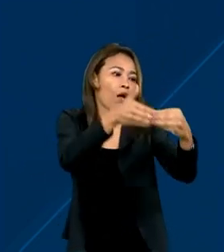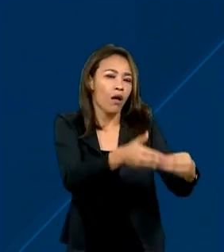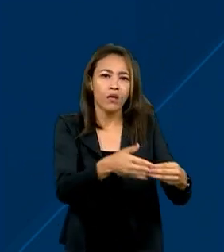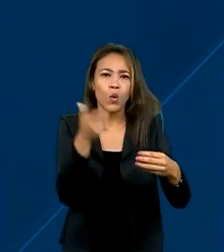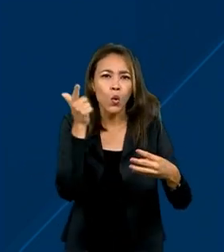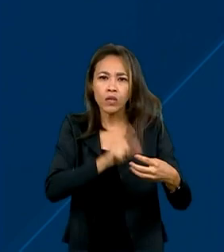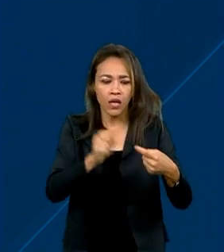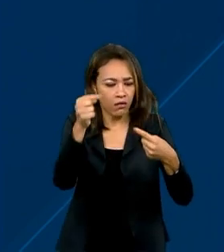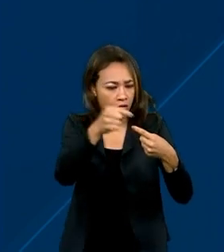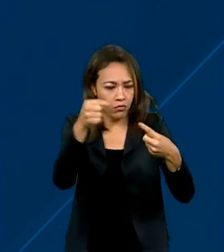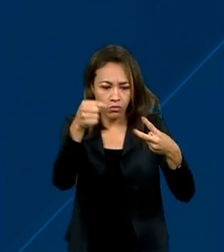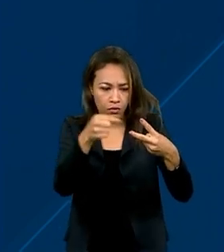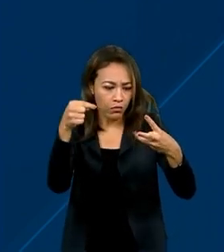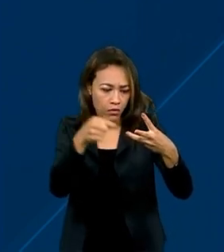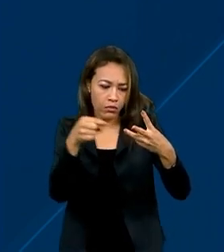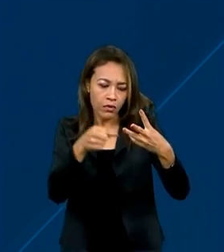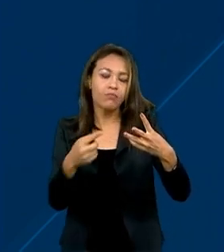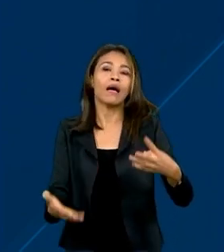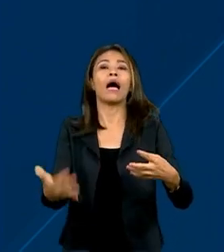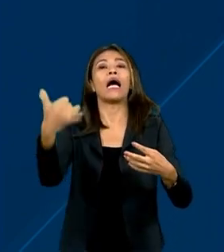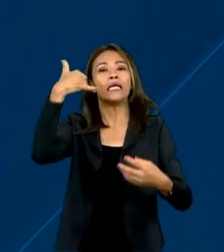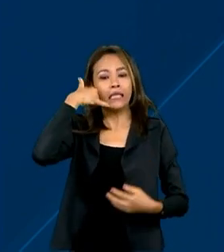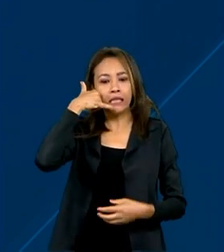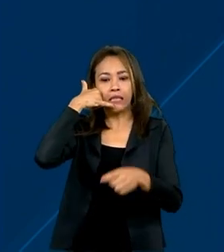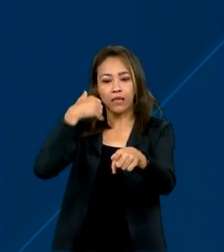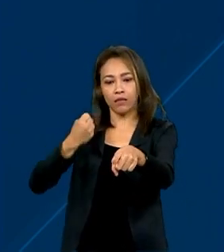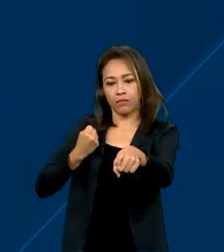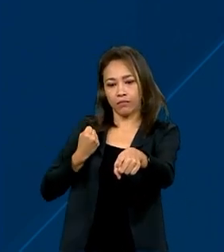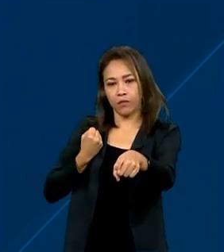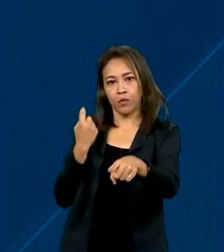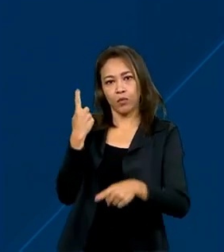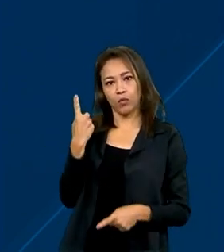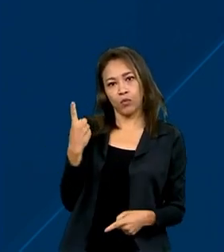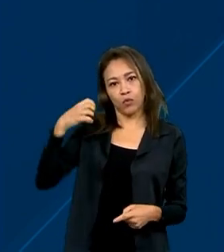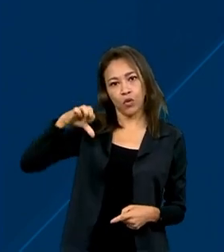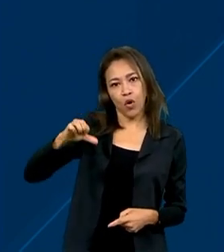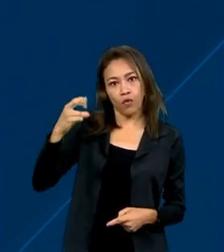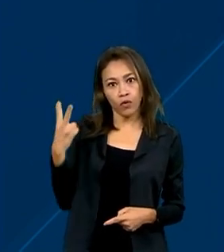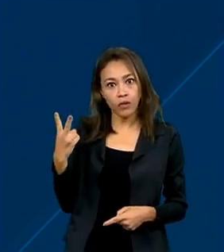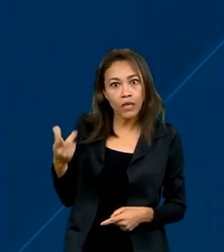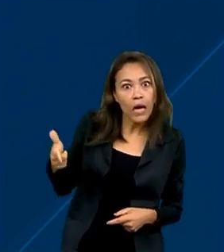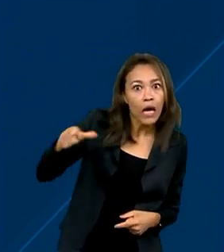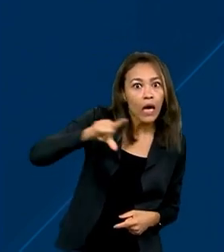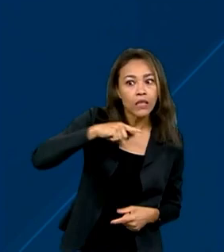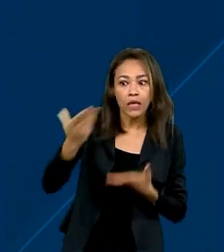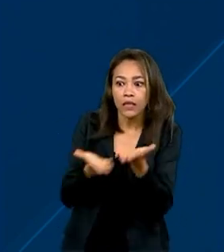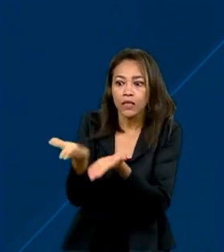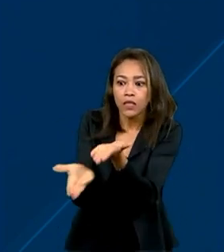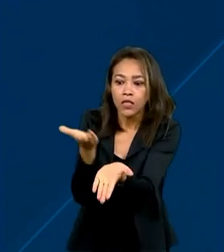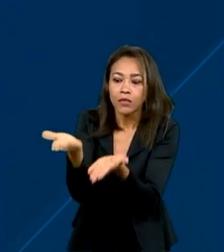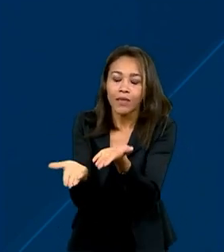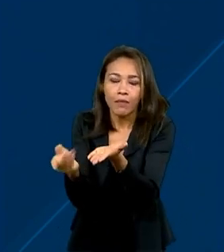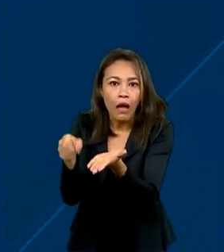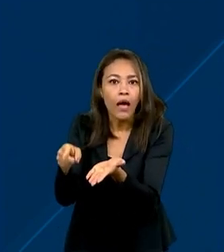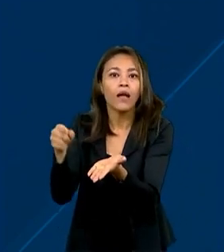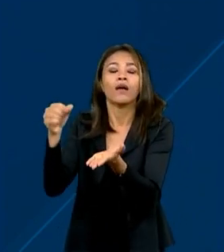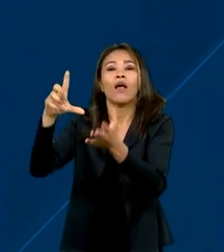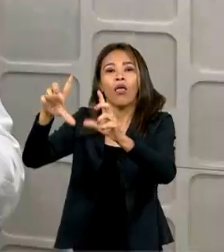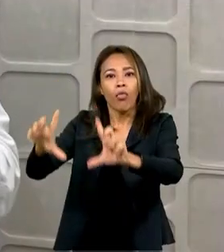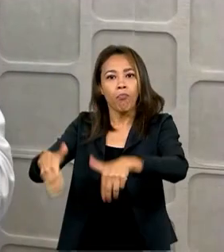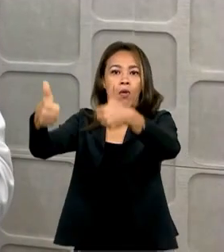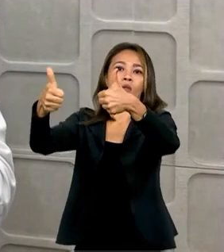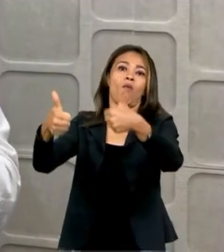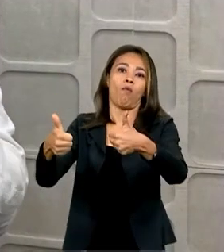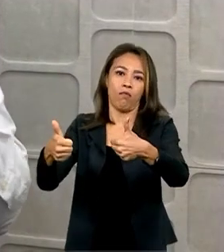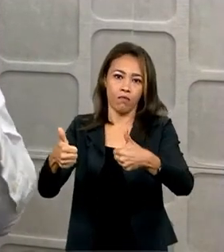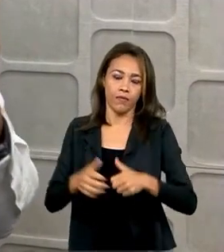uma dessas atividades, ligue para o SAMU no 192. Quanto antes ela for atendida, maiores as chances de melhora.